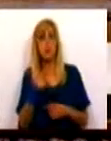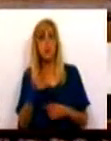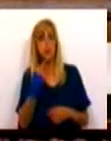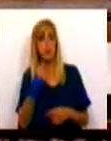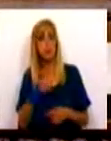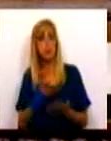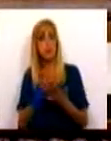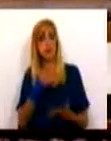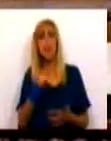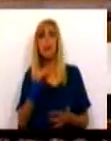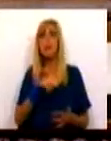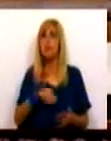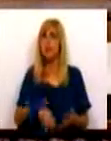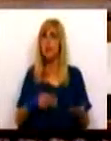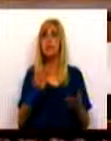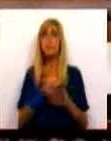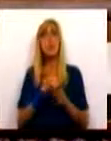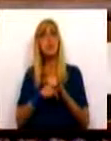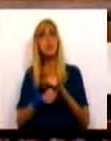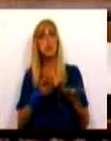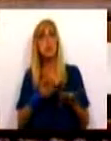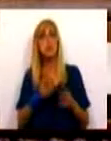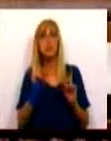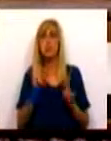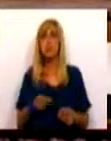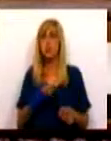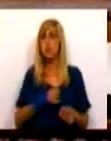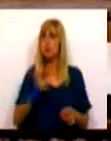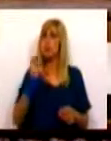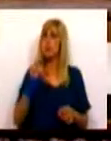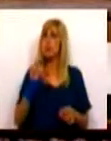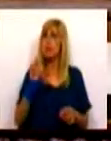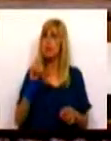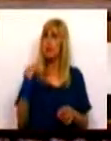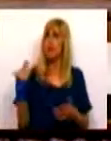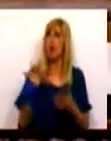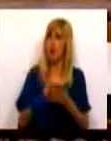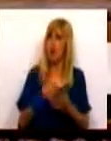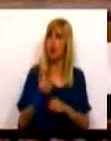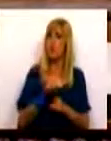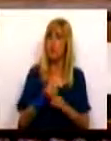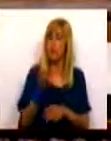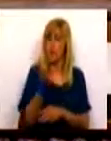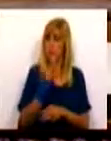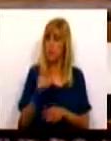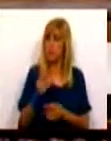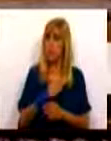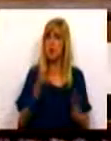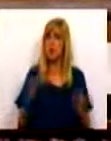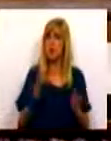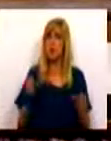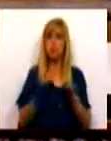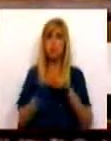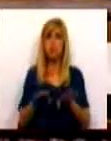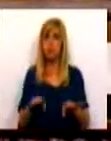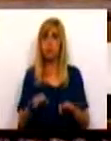vez o Instituto de Socorros a Náufragos, projeto que desde 2016 que se encontra em funcionamento e execução cada vez mais abrangente